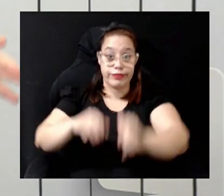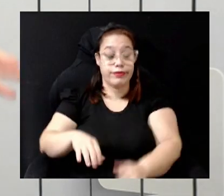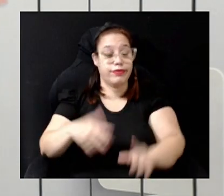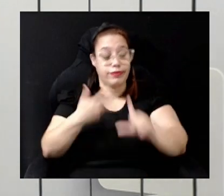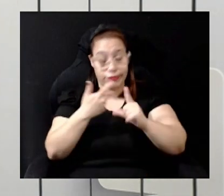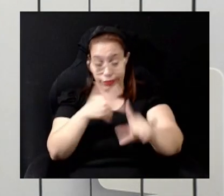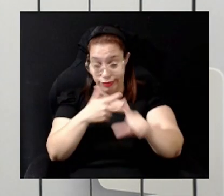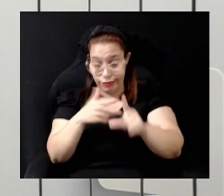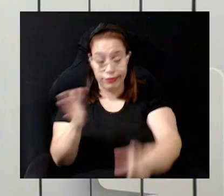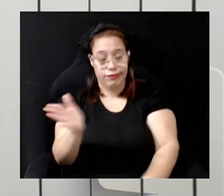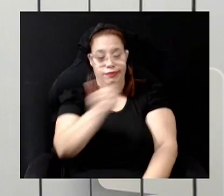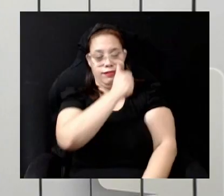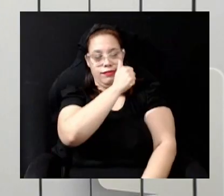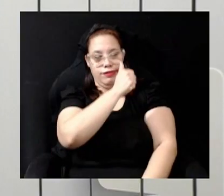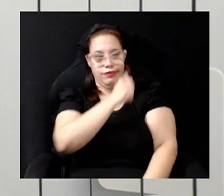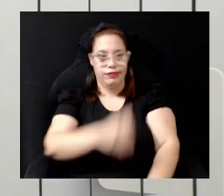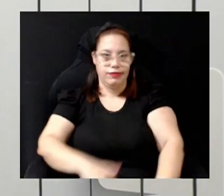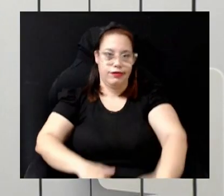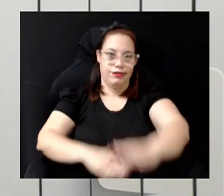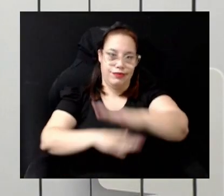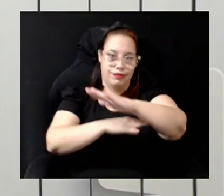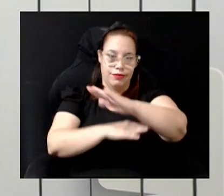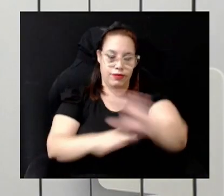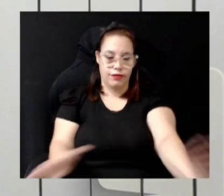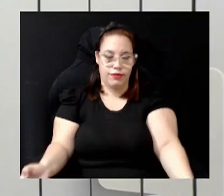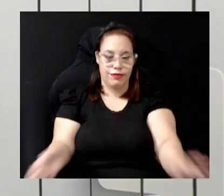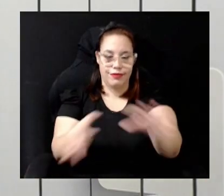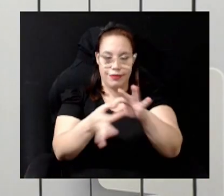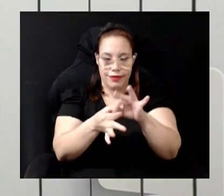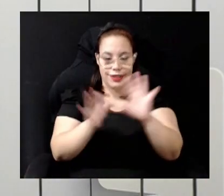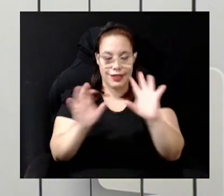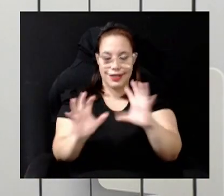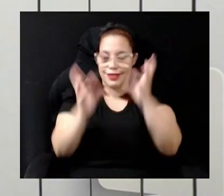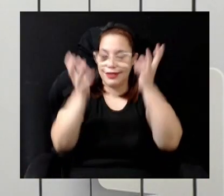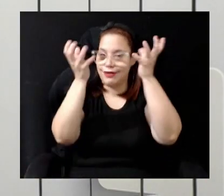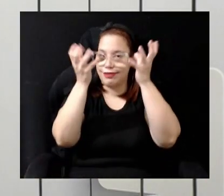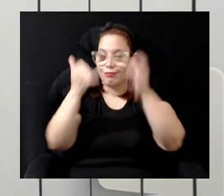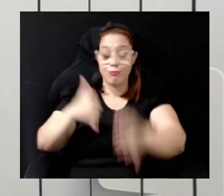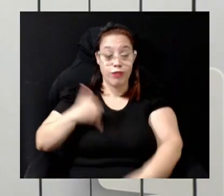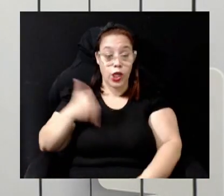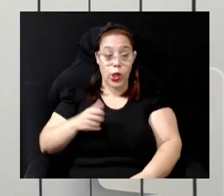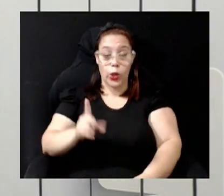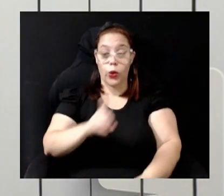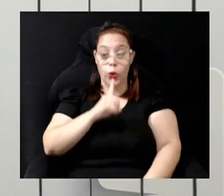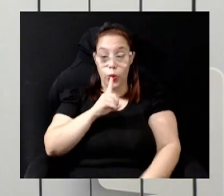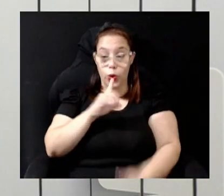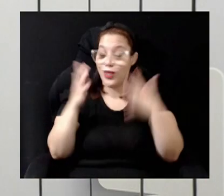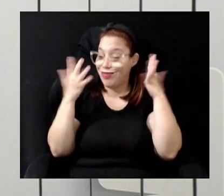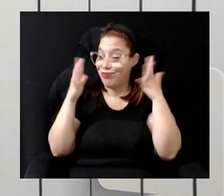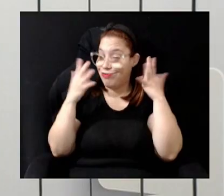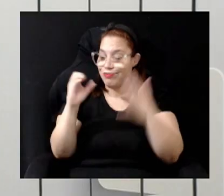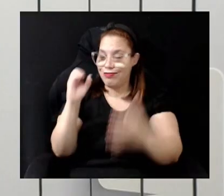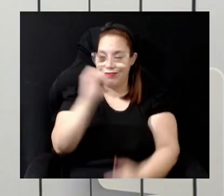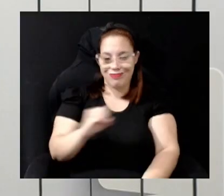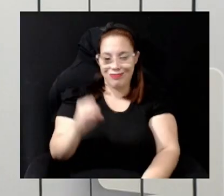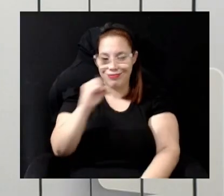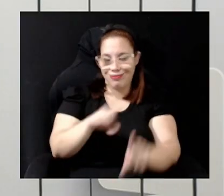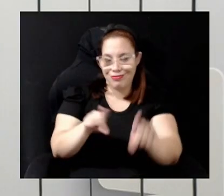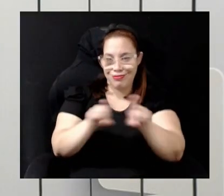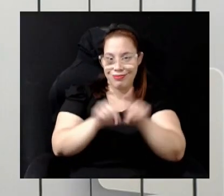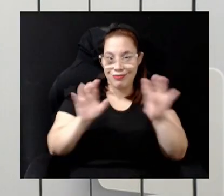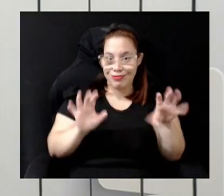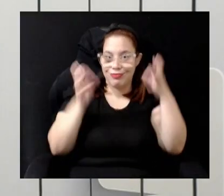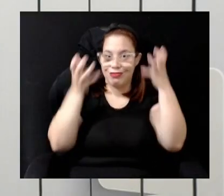o programa Câmara Integrada celebra aniversariantes do mês de outubro e também comemorou o Dia